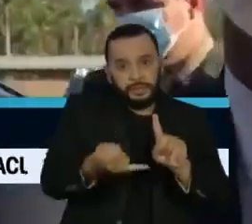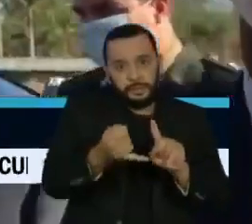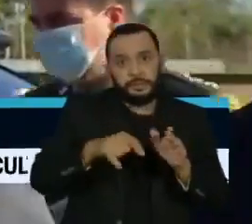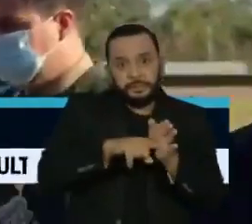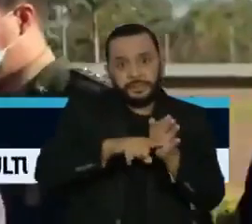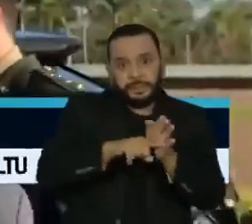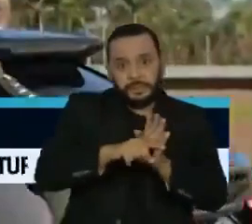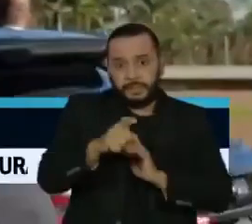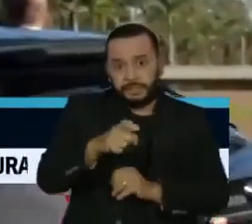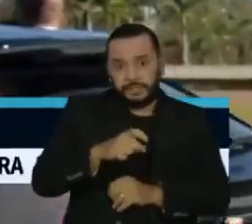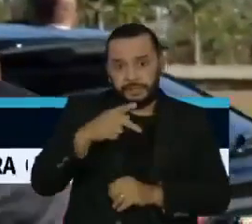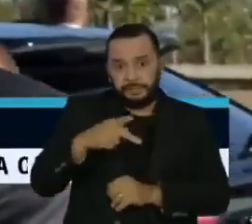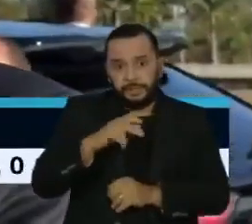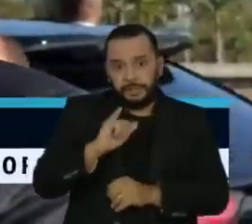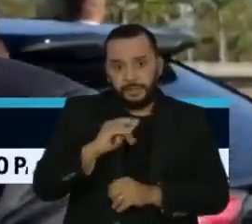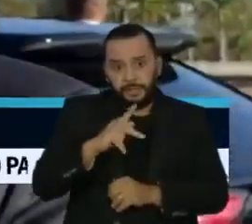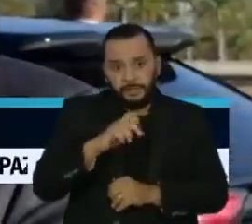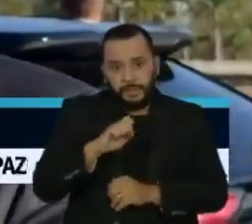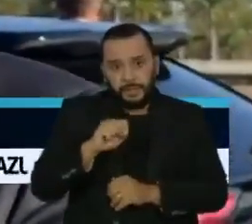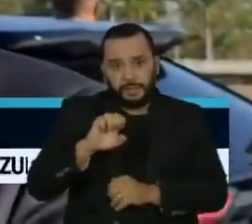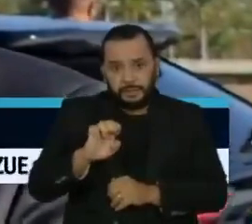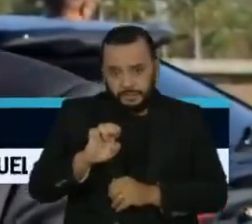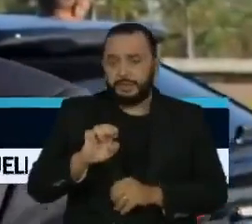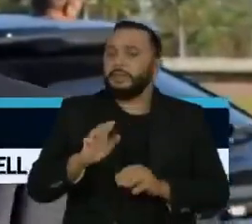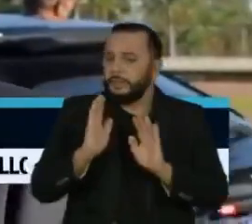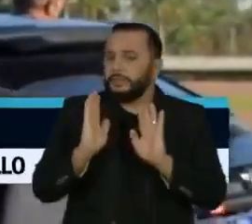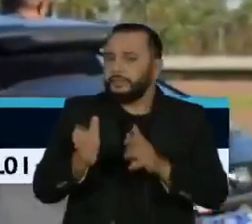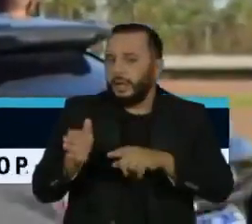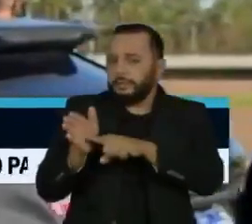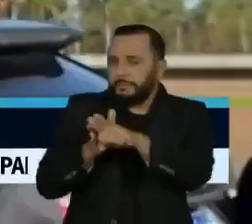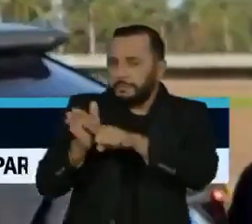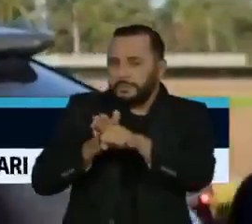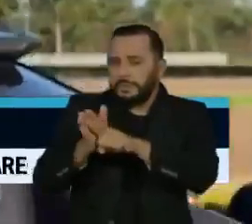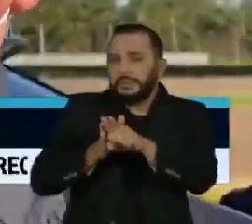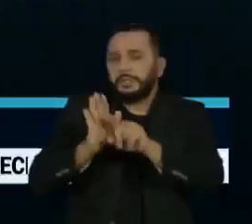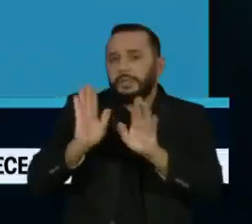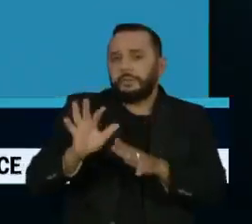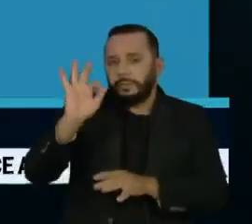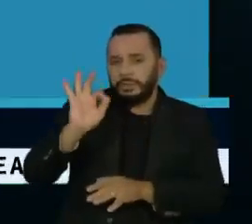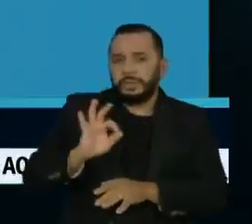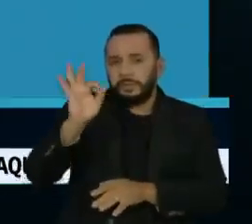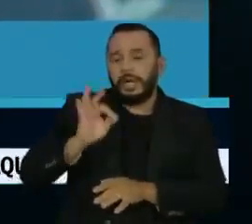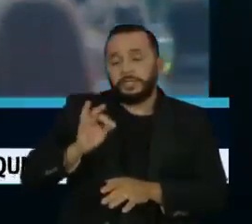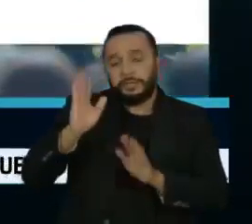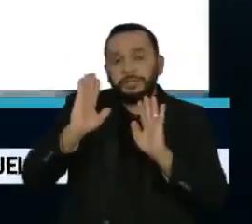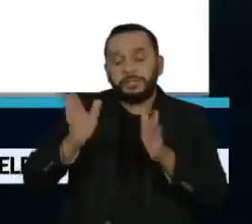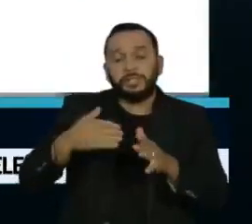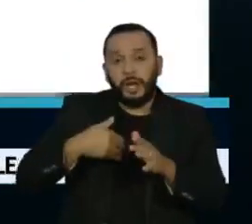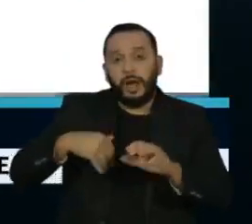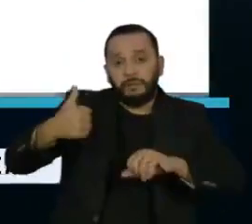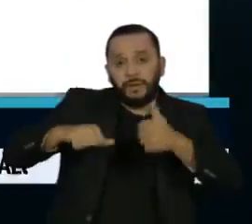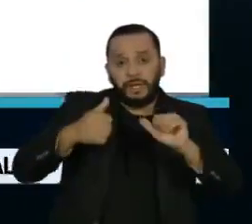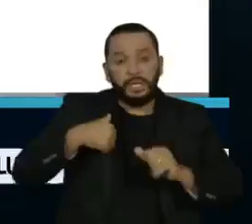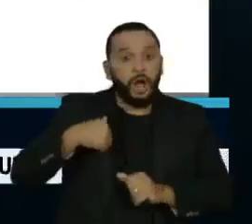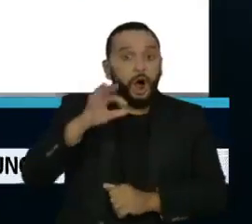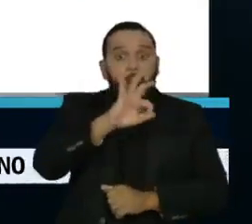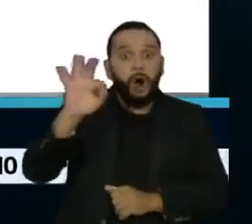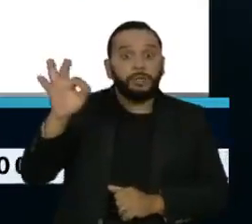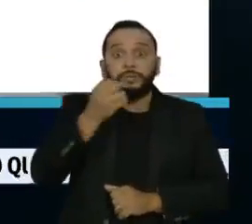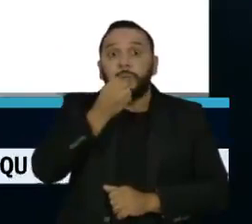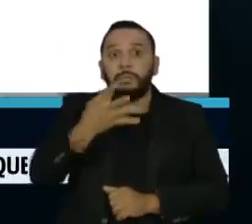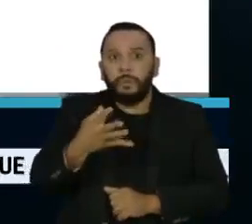ipespe segundo o levantamento o percentual dos que avaliam o governo de bolsonaro como ótimo ou bom